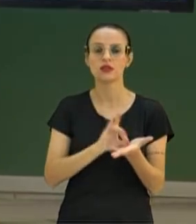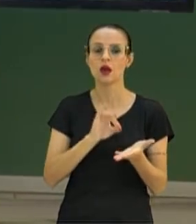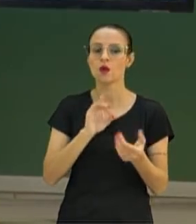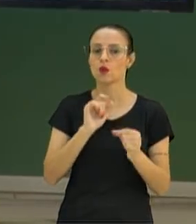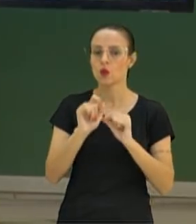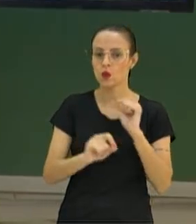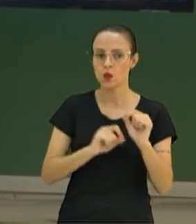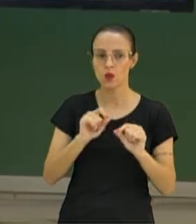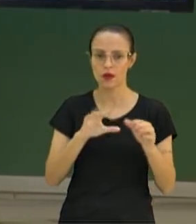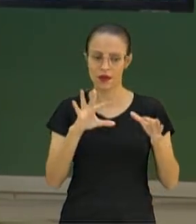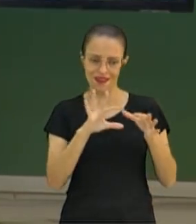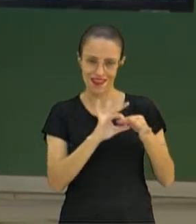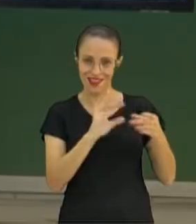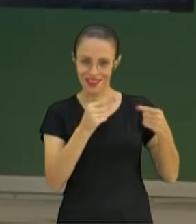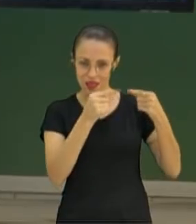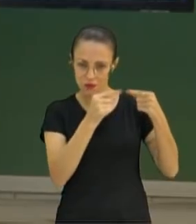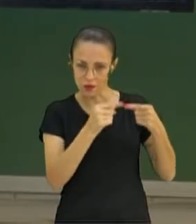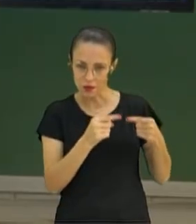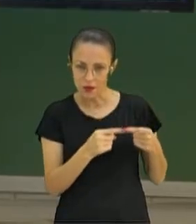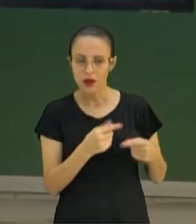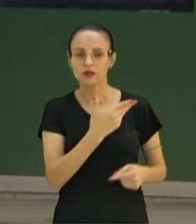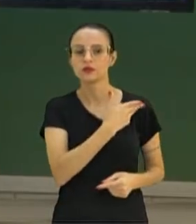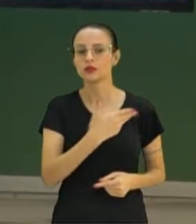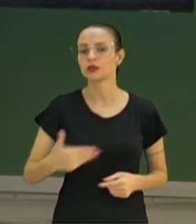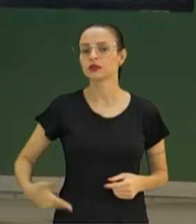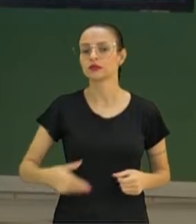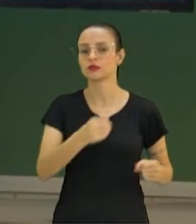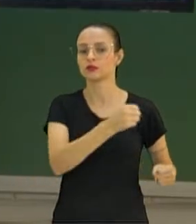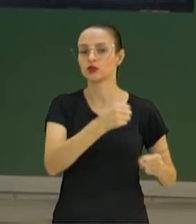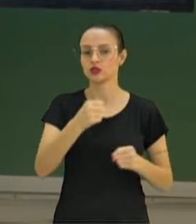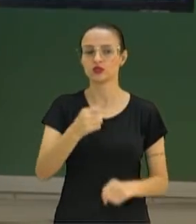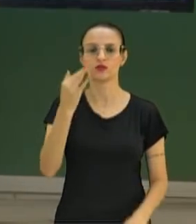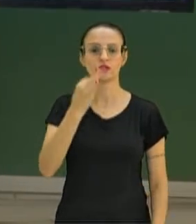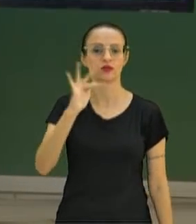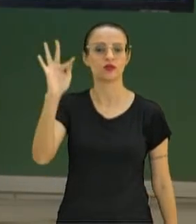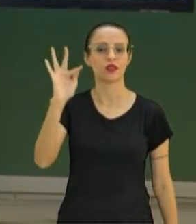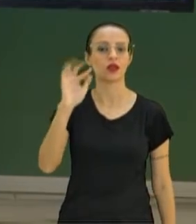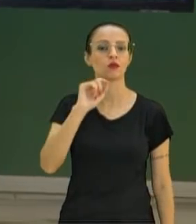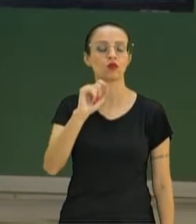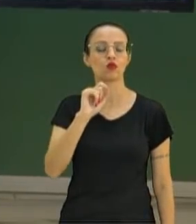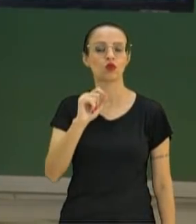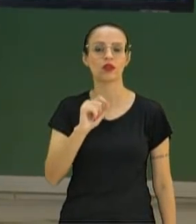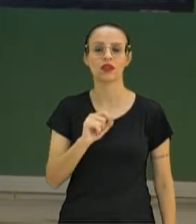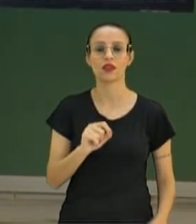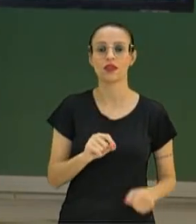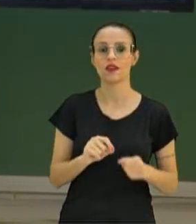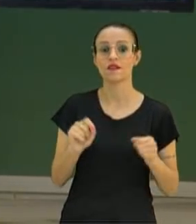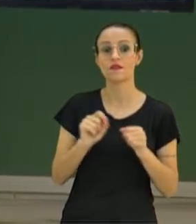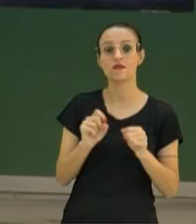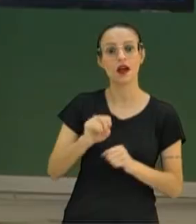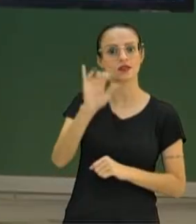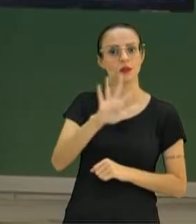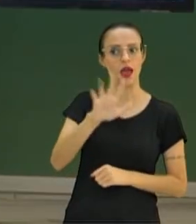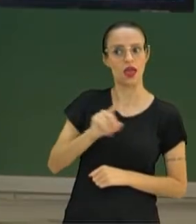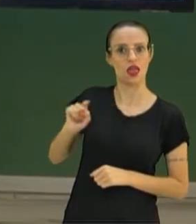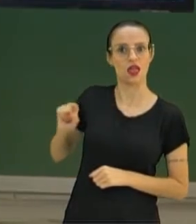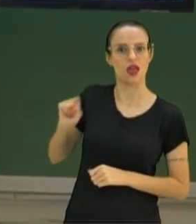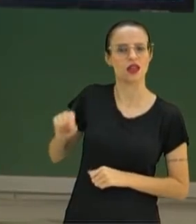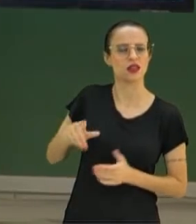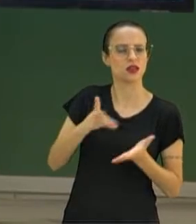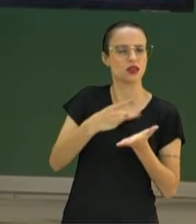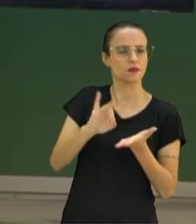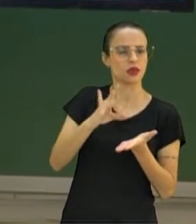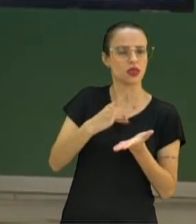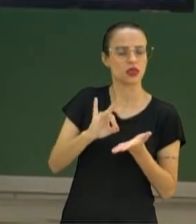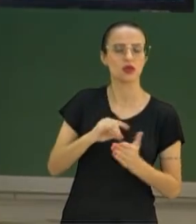geralmente alinhados com o poder político do Estado, com o poder político federal, faz essa imagem de Canudo como inimigo da